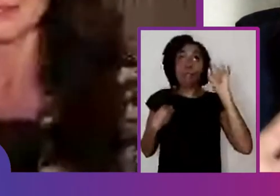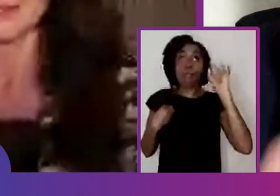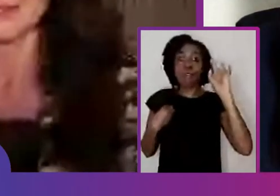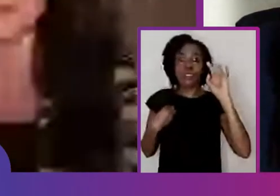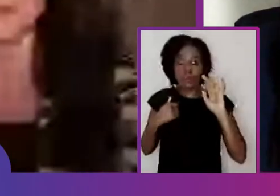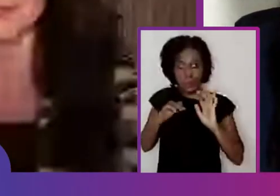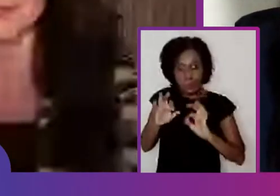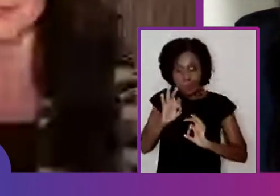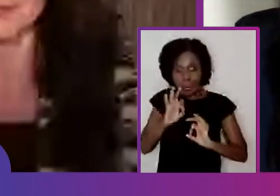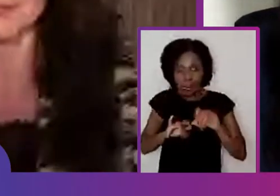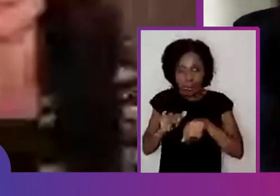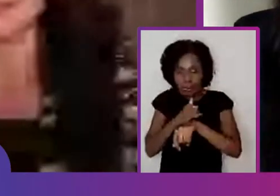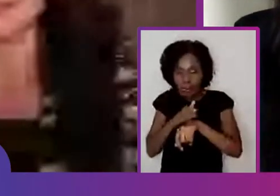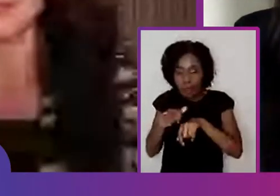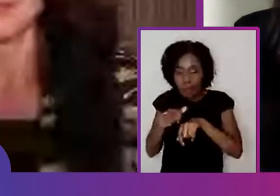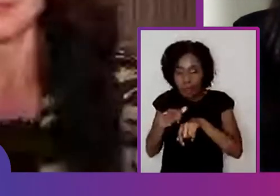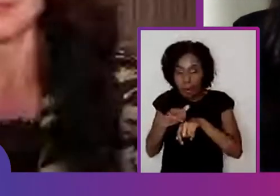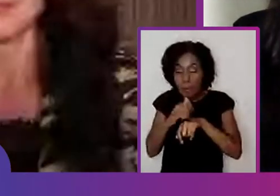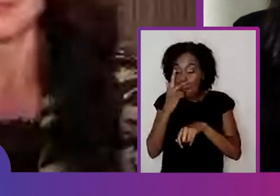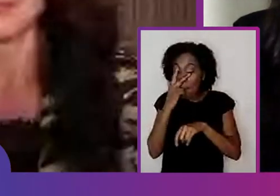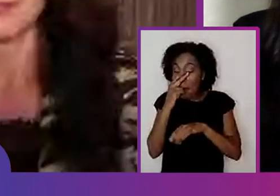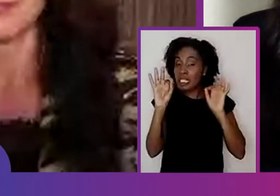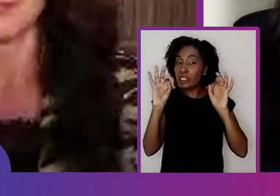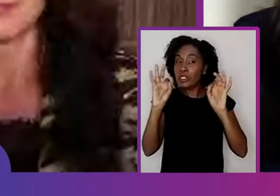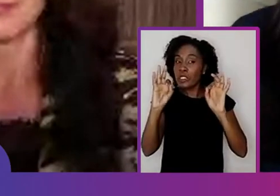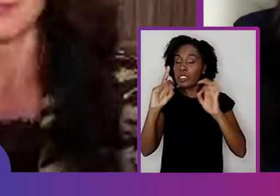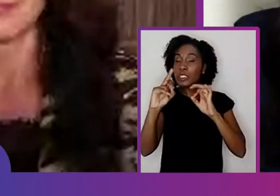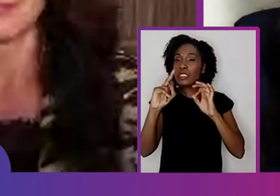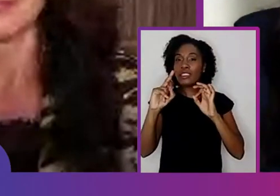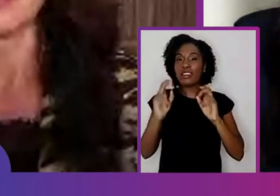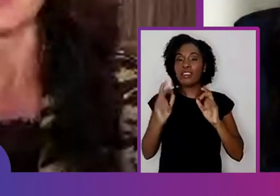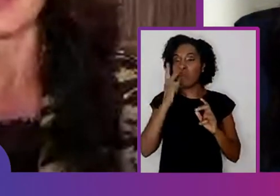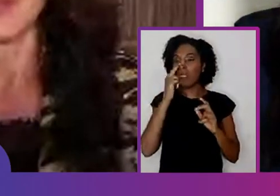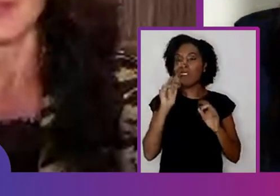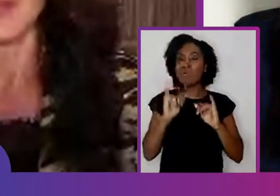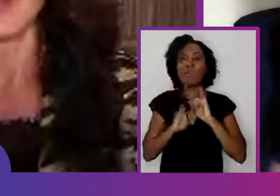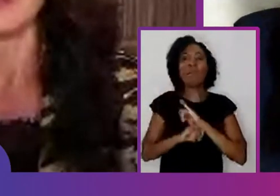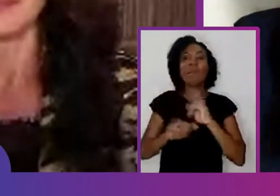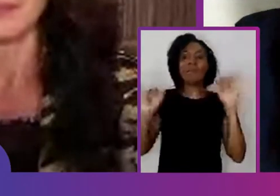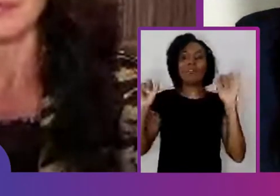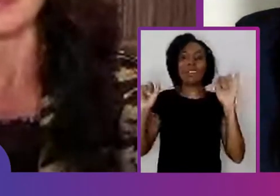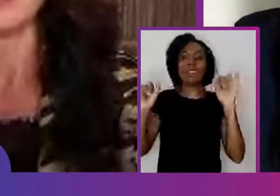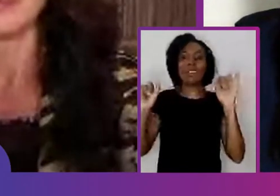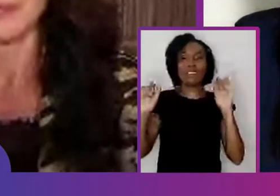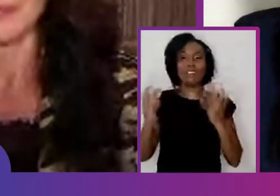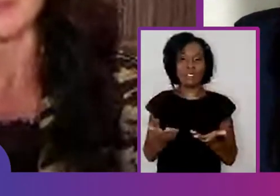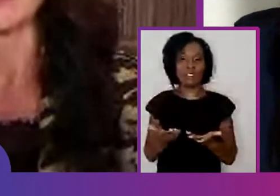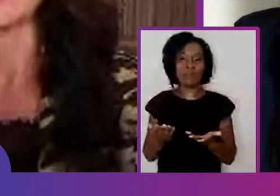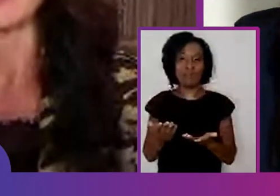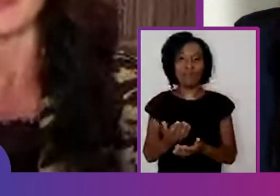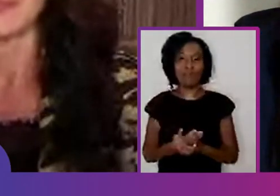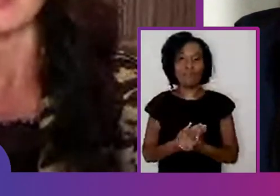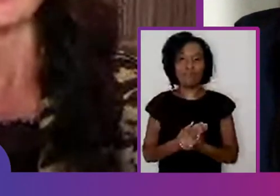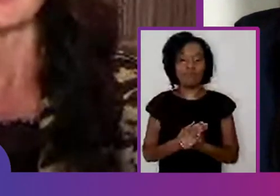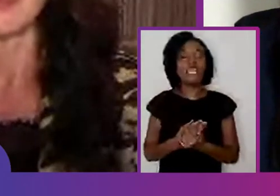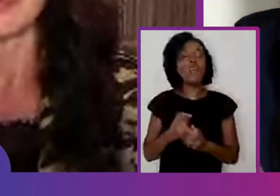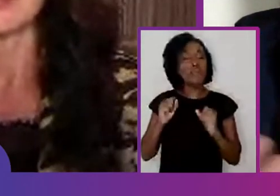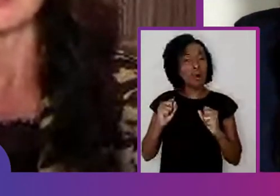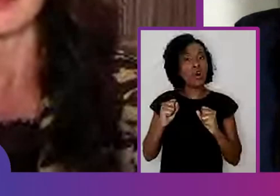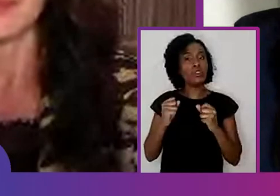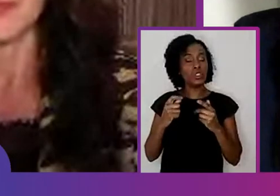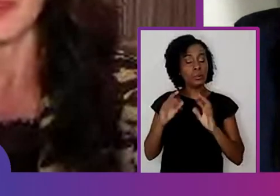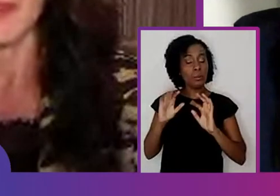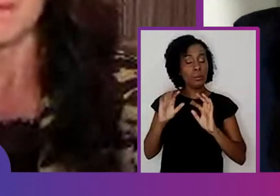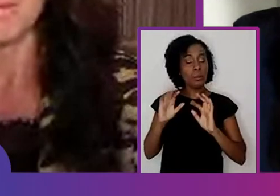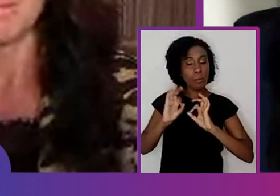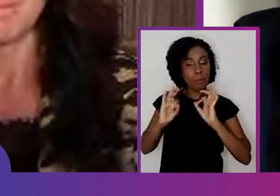importante. Perdeu-se, inclusive, a verdade sobre essas coisas. Você pode construir uma vida fake para aparecer nas redes sociais e,